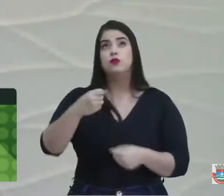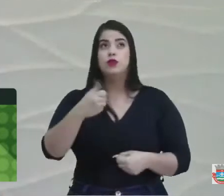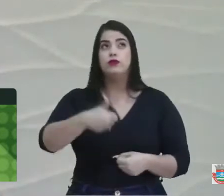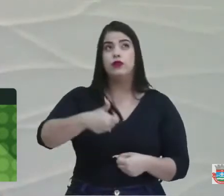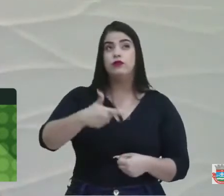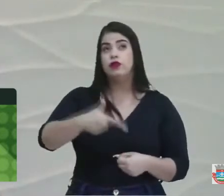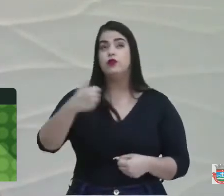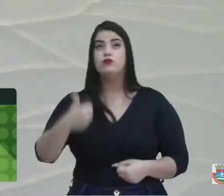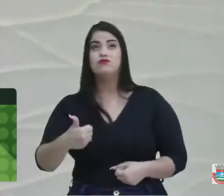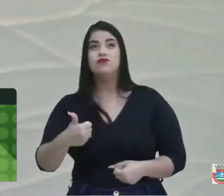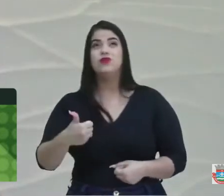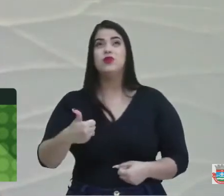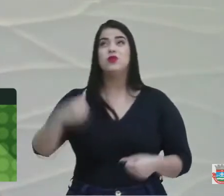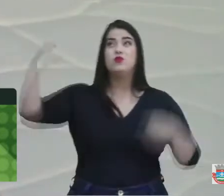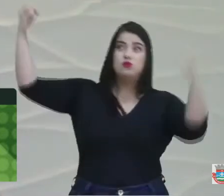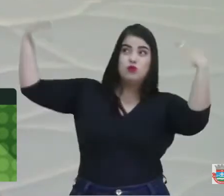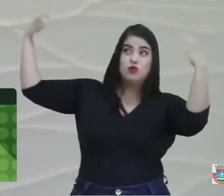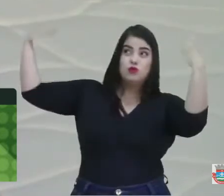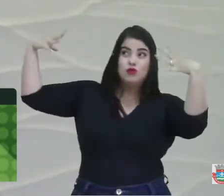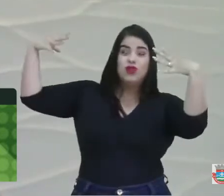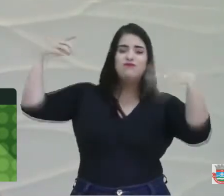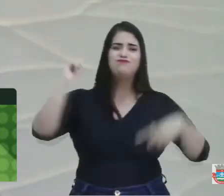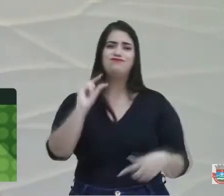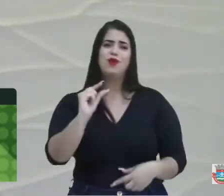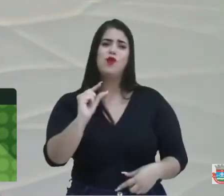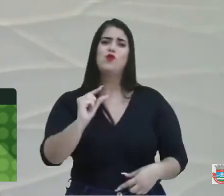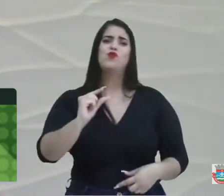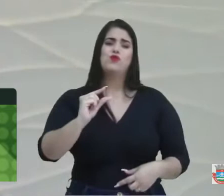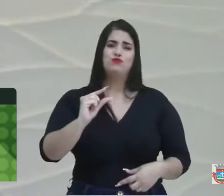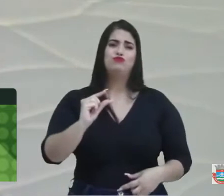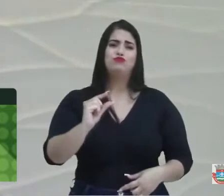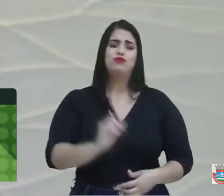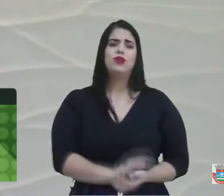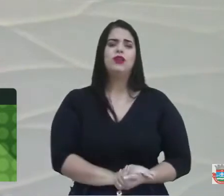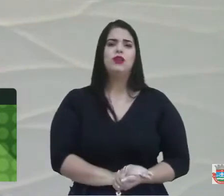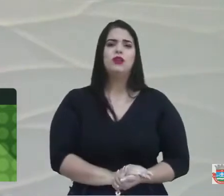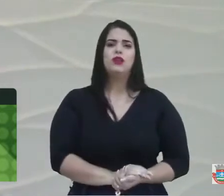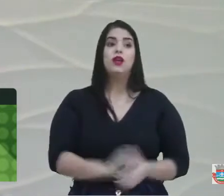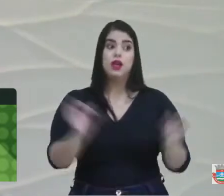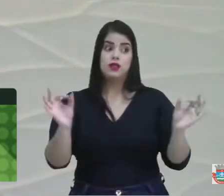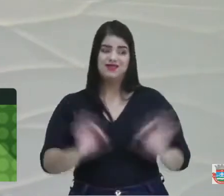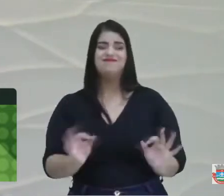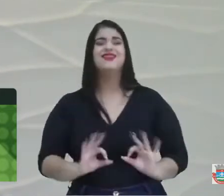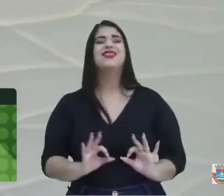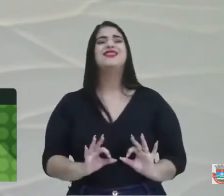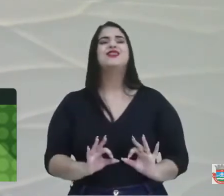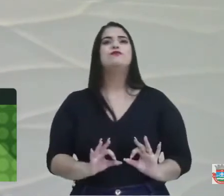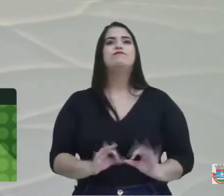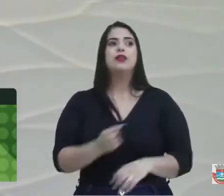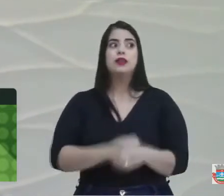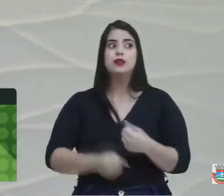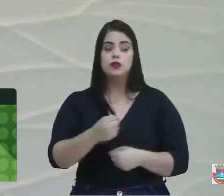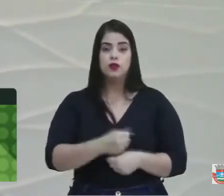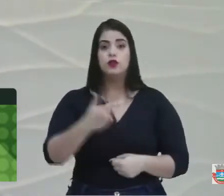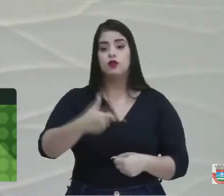com o índice de chuva muito abaixo da média normal, e com certeza esse ano vai ser um ano muito desafiador na